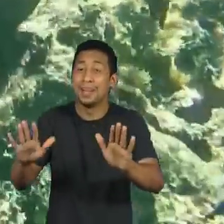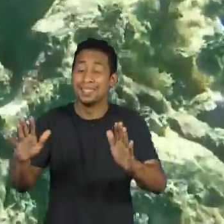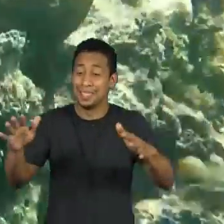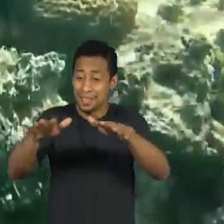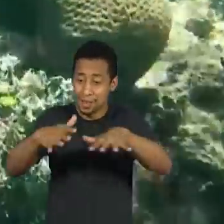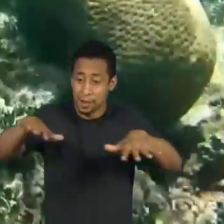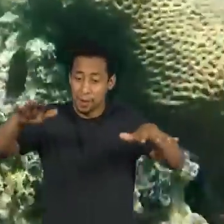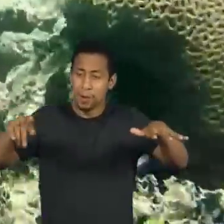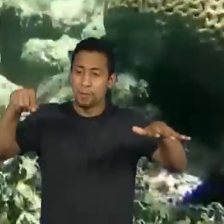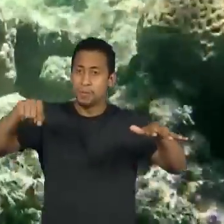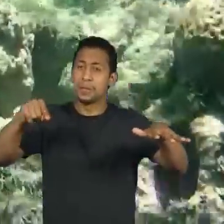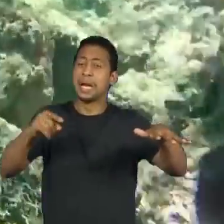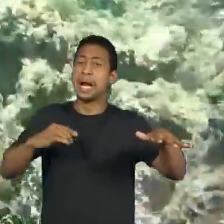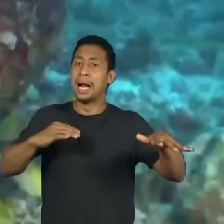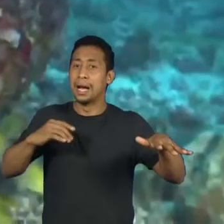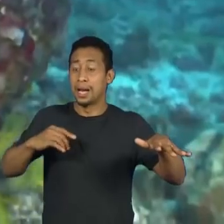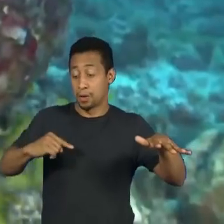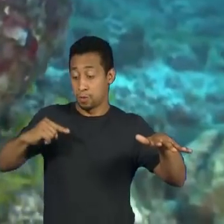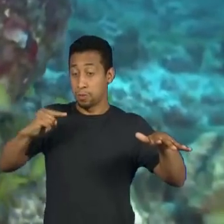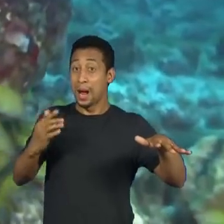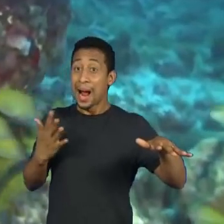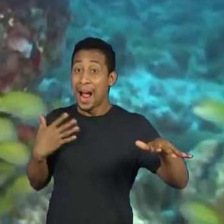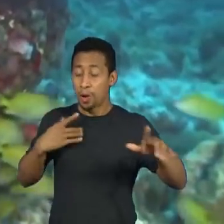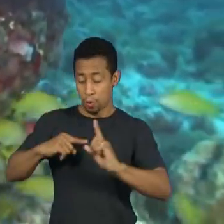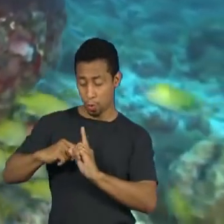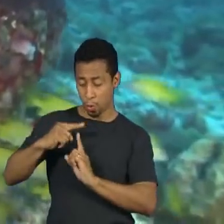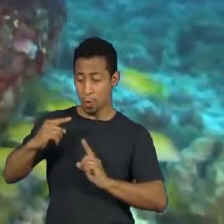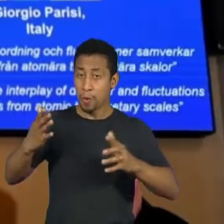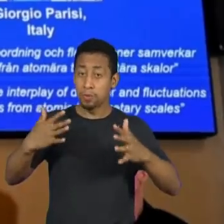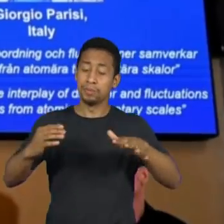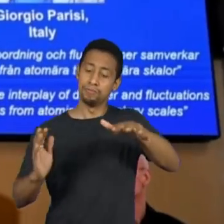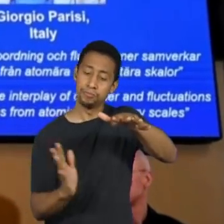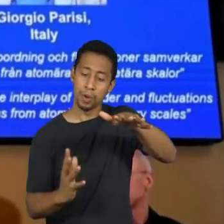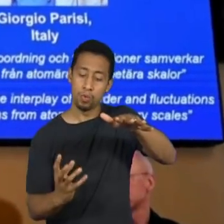na superfície dos oceanos.